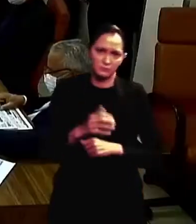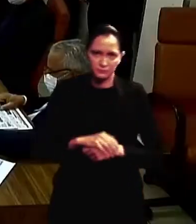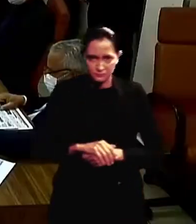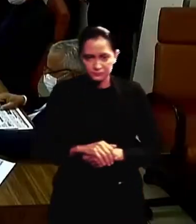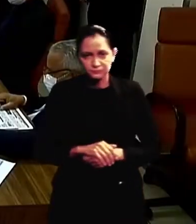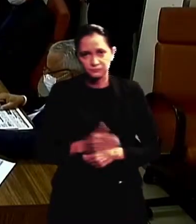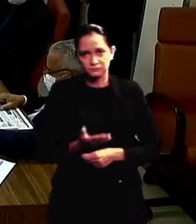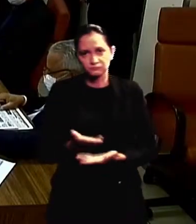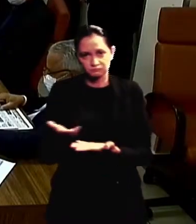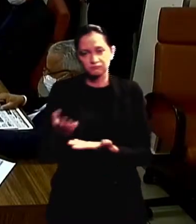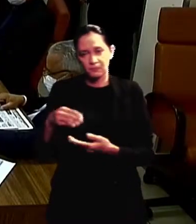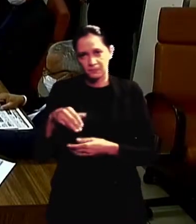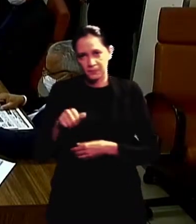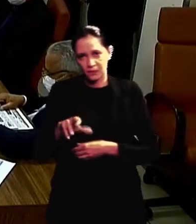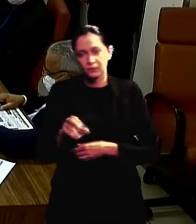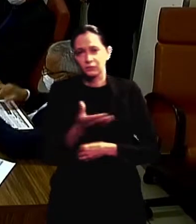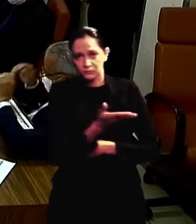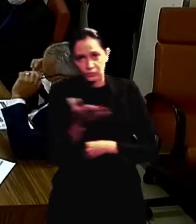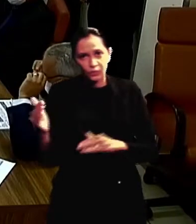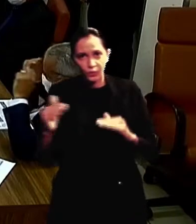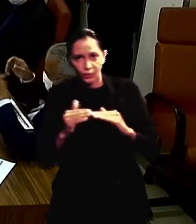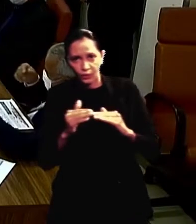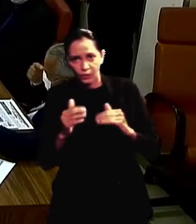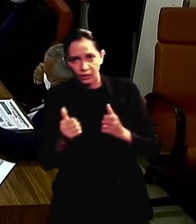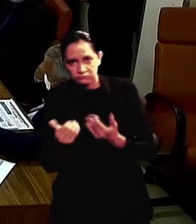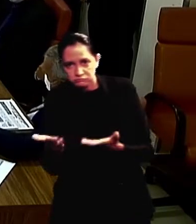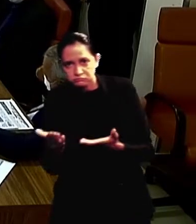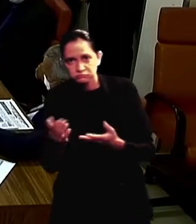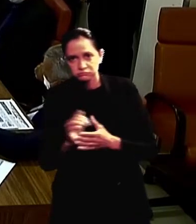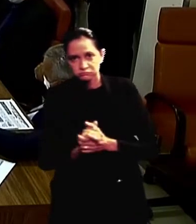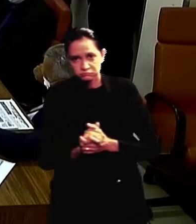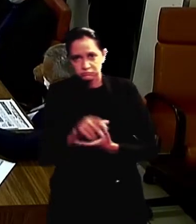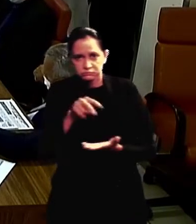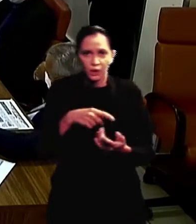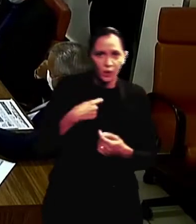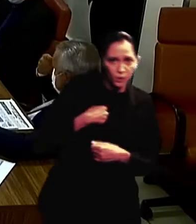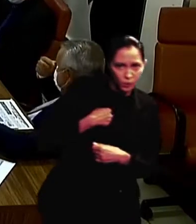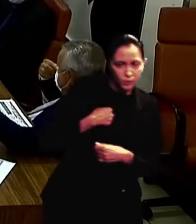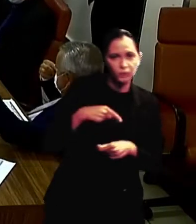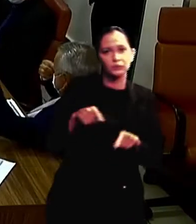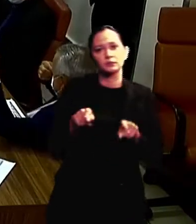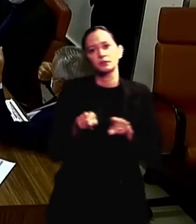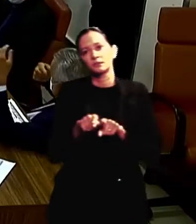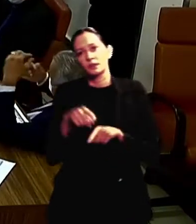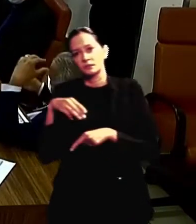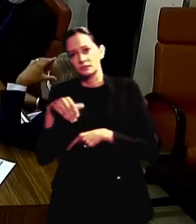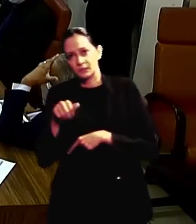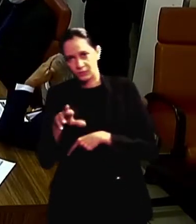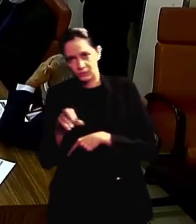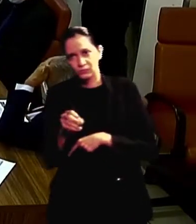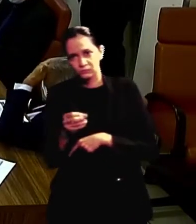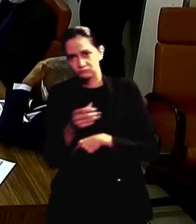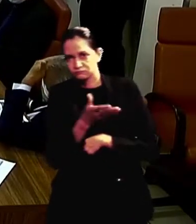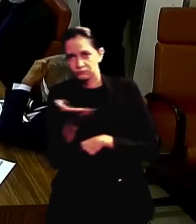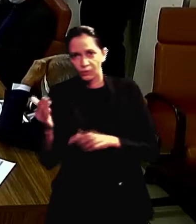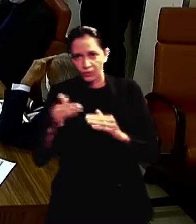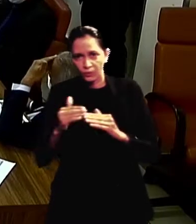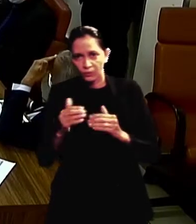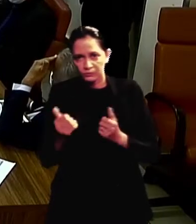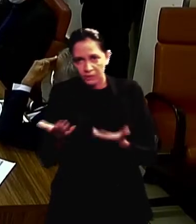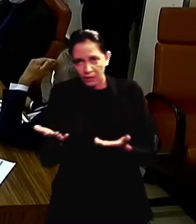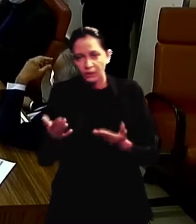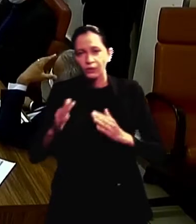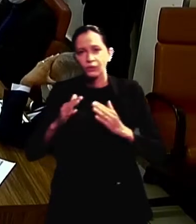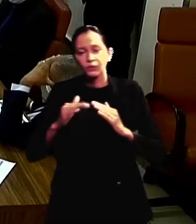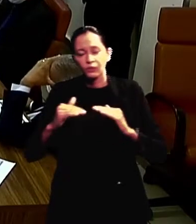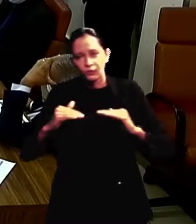Correto, vereador Mauro Rubem. Em votação, pedido de vistas em conjunta de minha autoria e também do vereador Mauro Rubem. Em votação,